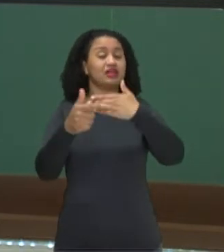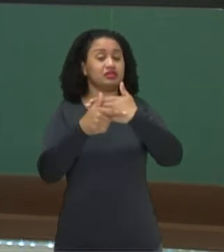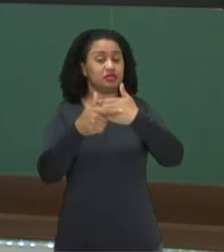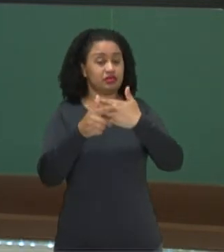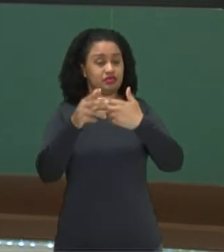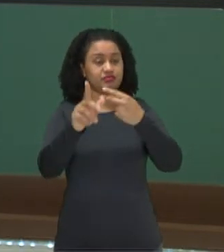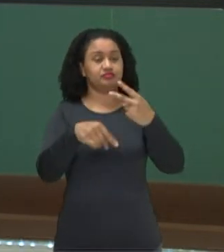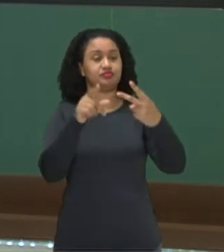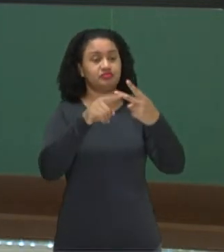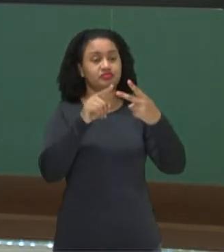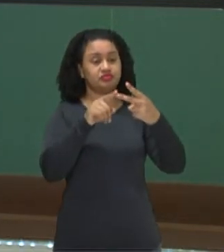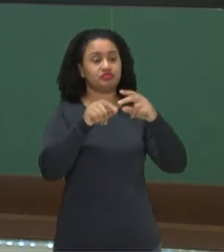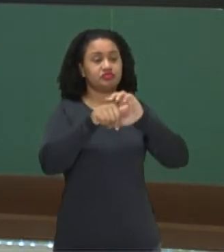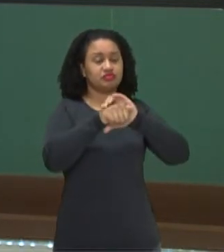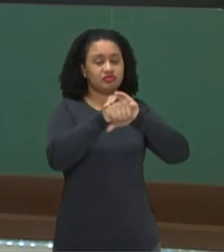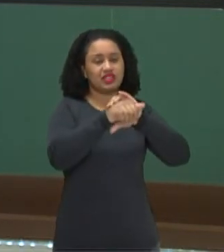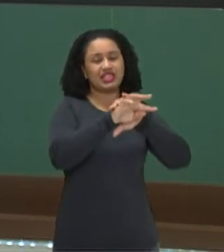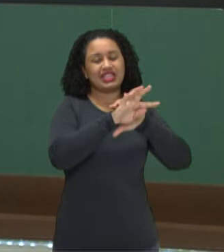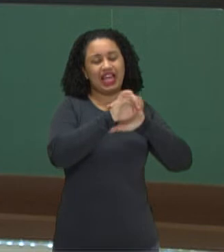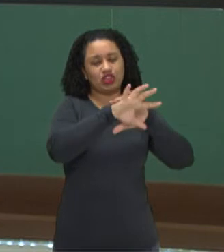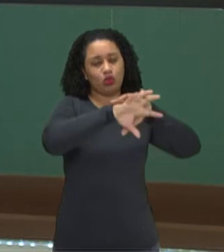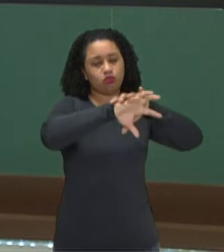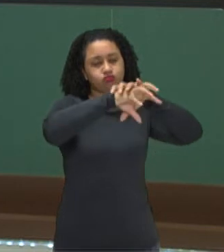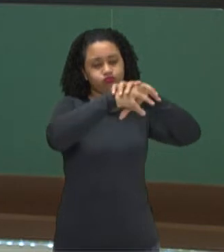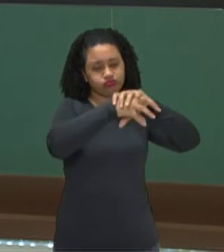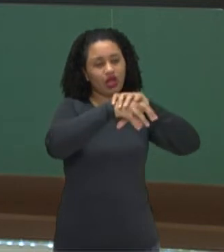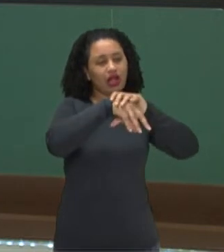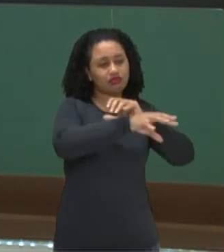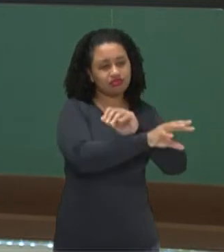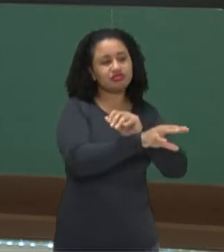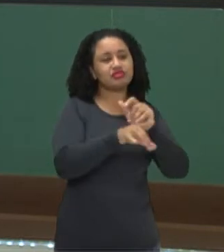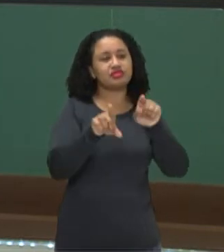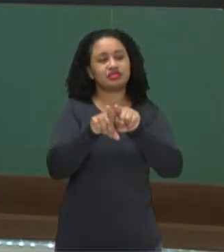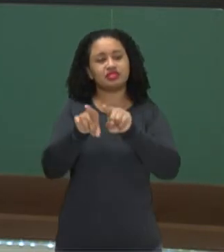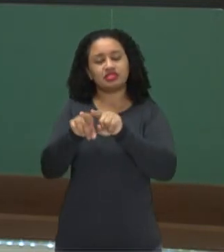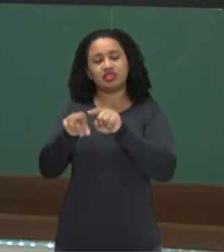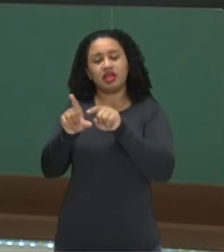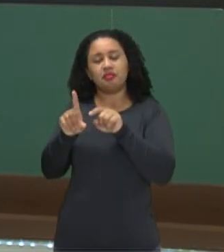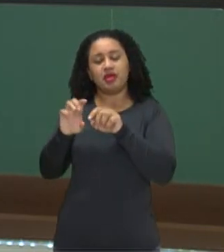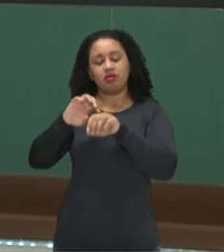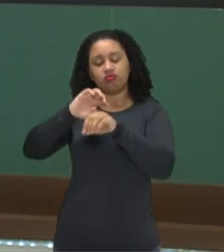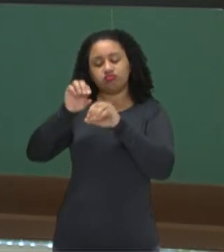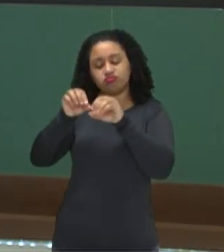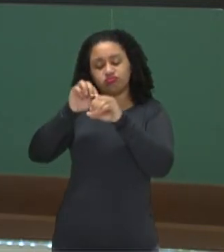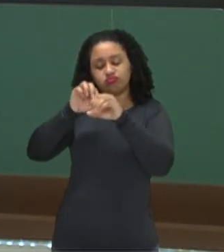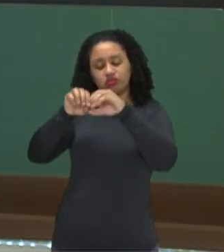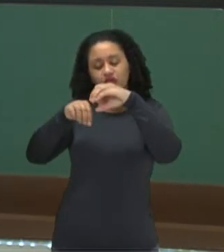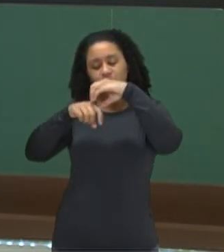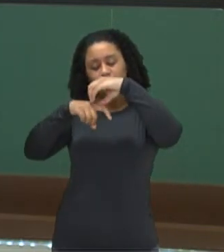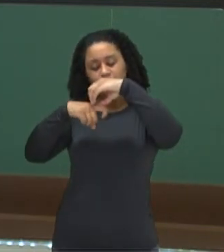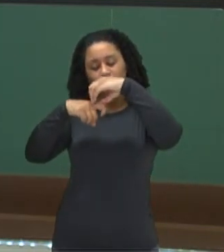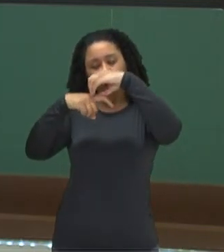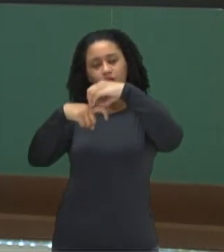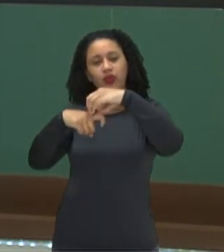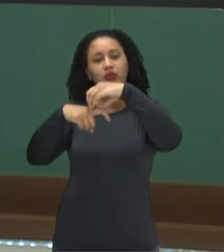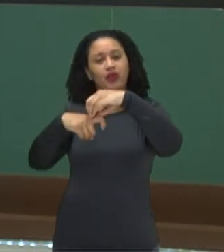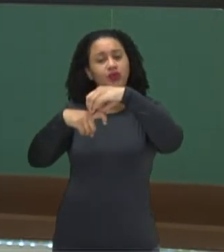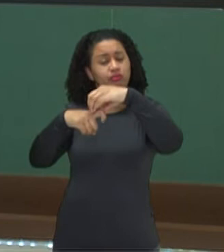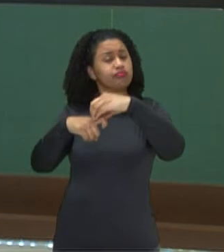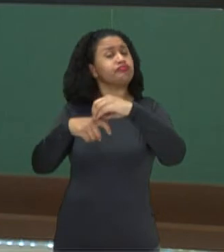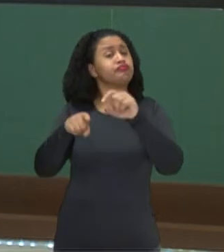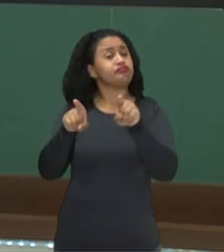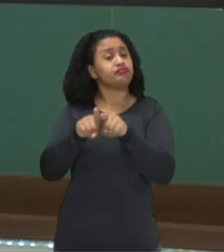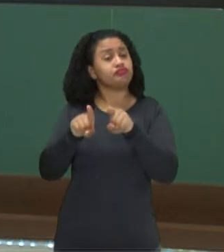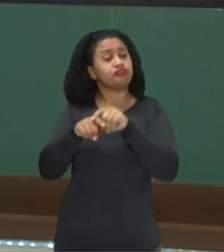A carapaça do tatu e a concha do caramujo também, porque a concha do caramujo é uma estrutura